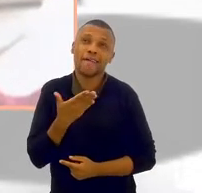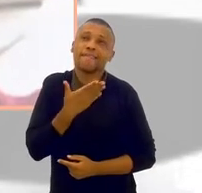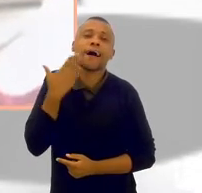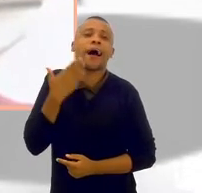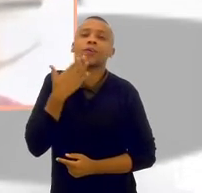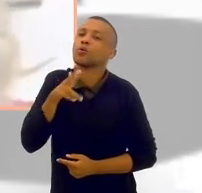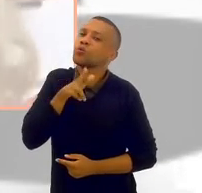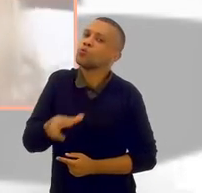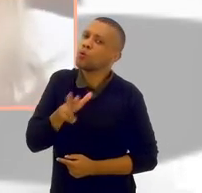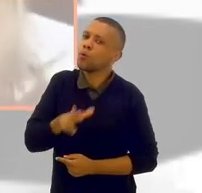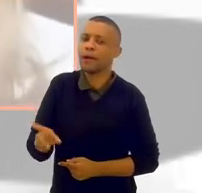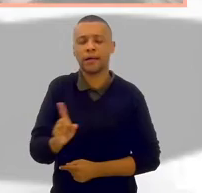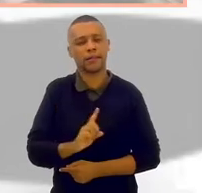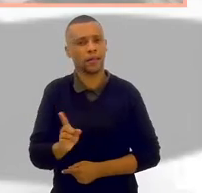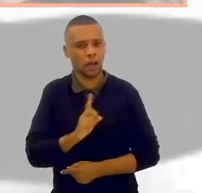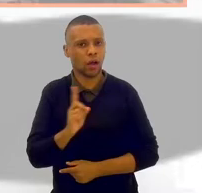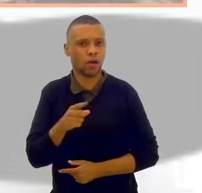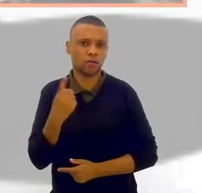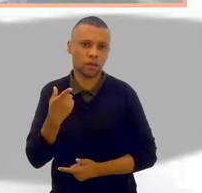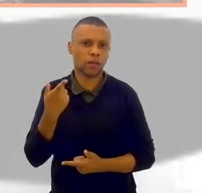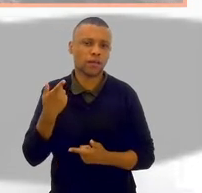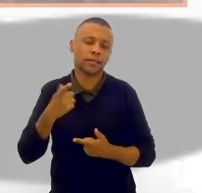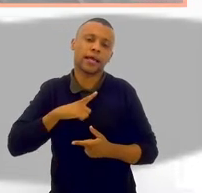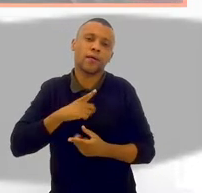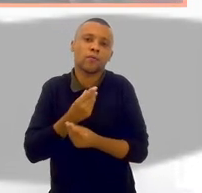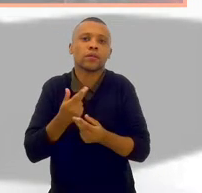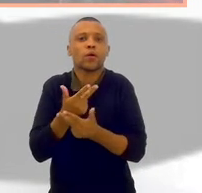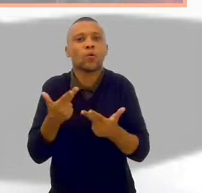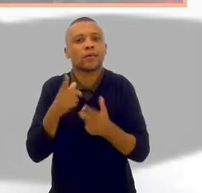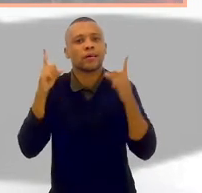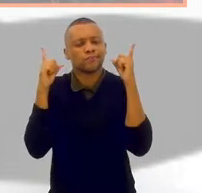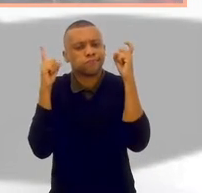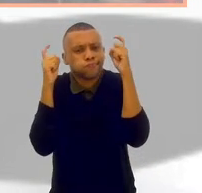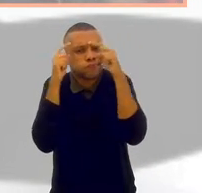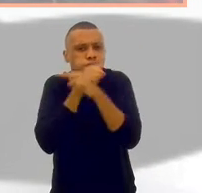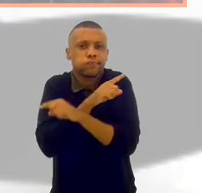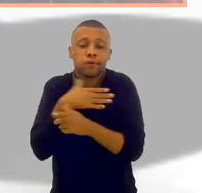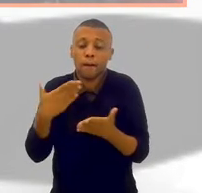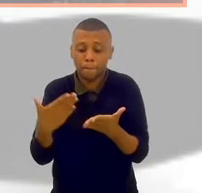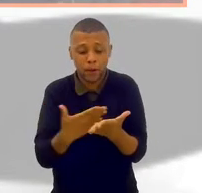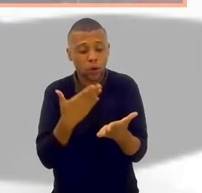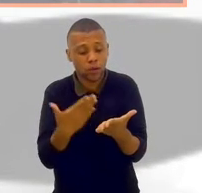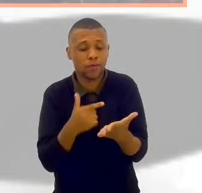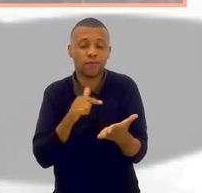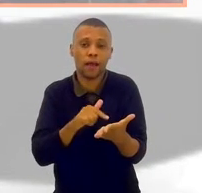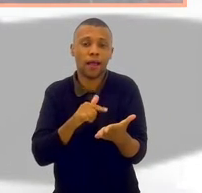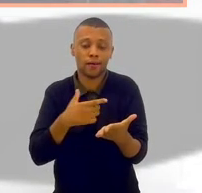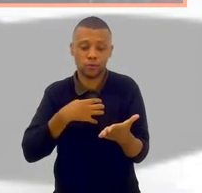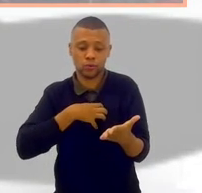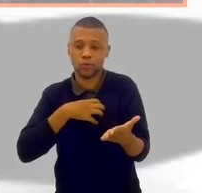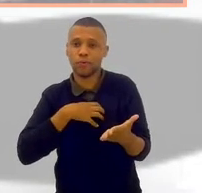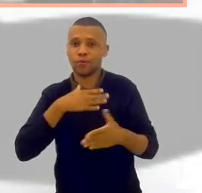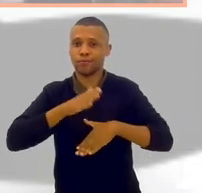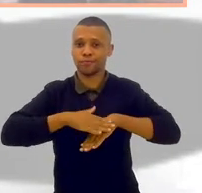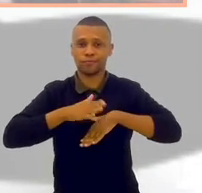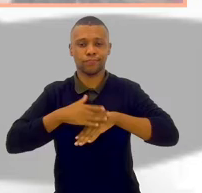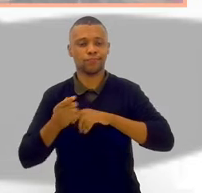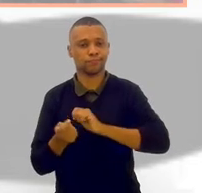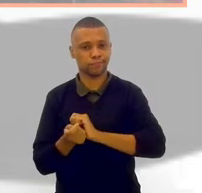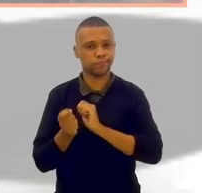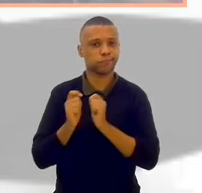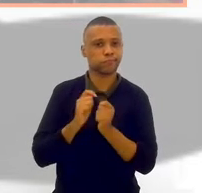muito fácil, né? A gente assiste muita coisa difícil, então meu livro é mais ou menos do meu jeito,